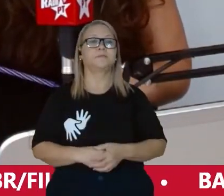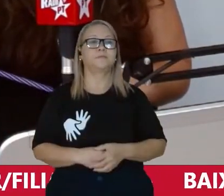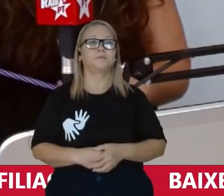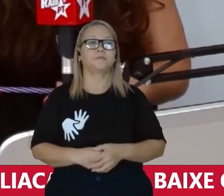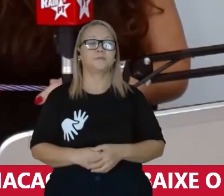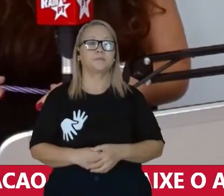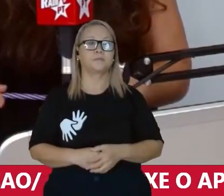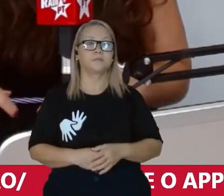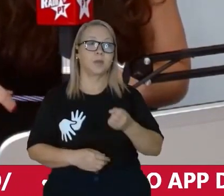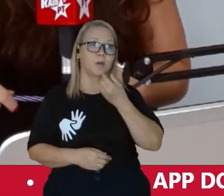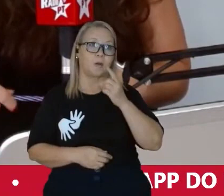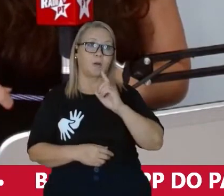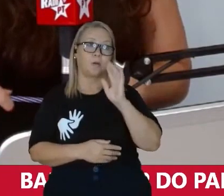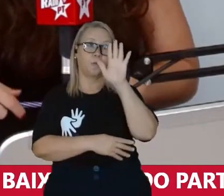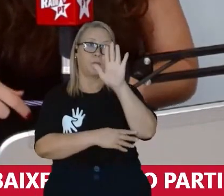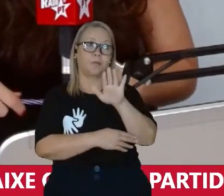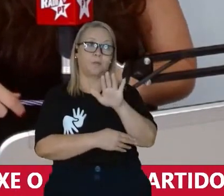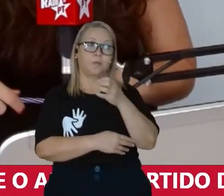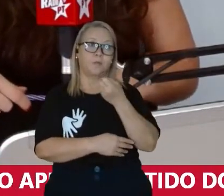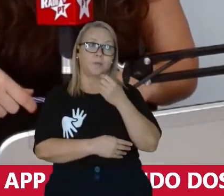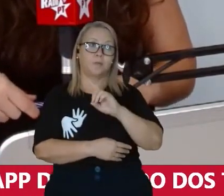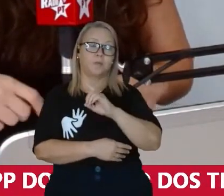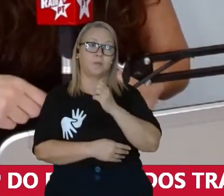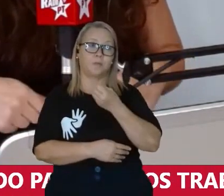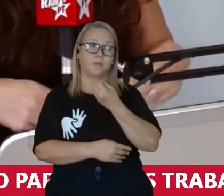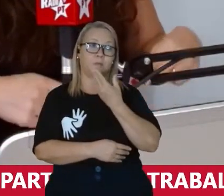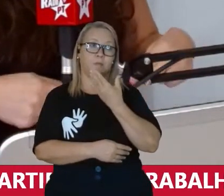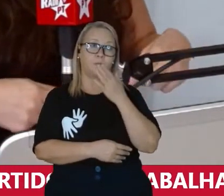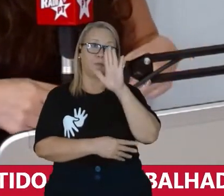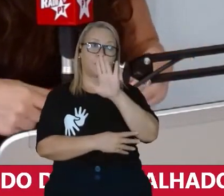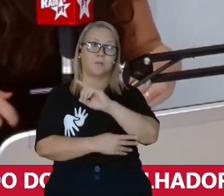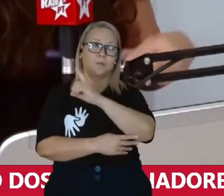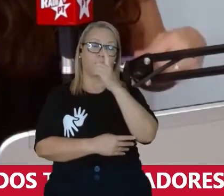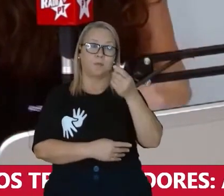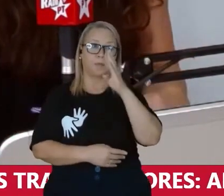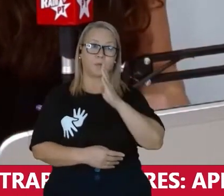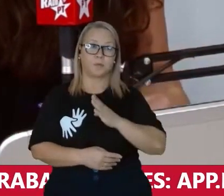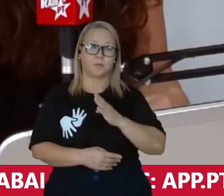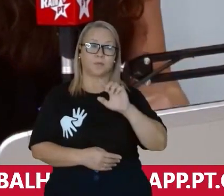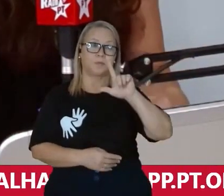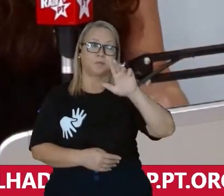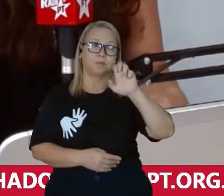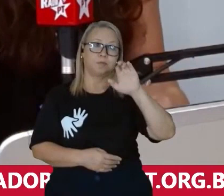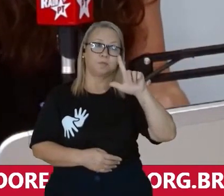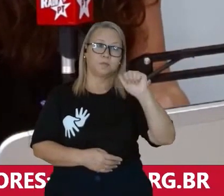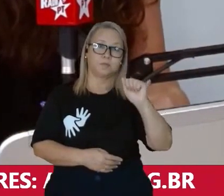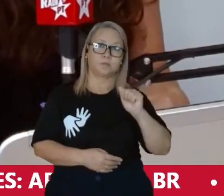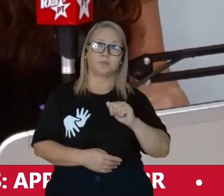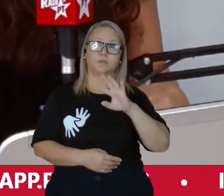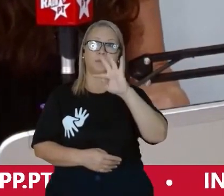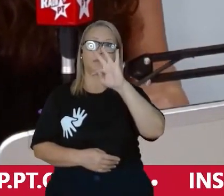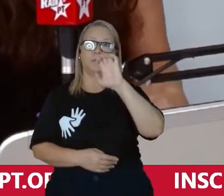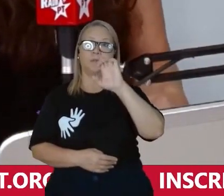diz boa tarde de Portugal. Então é bom dia Brasil, boa tarde Portugal, né? Leila Germano diz tesoureiros é o professor de La